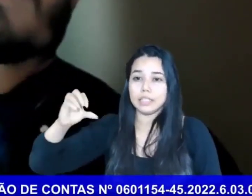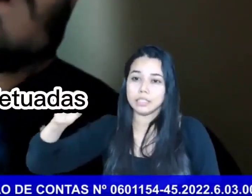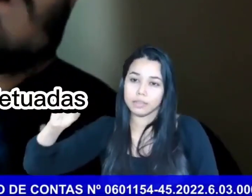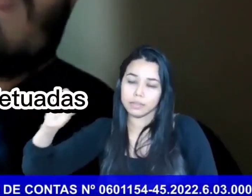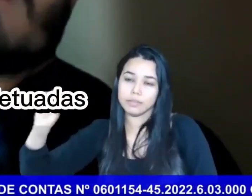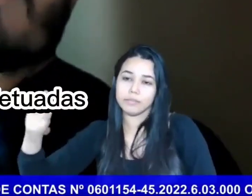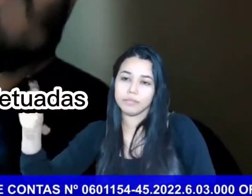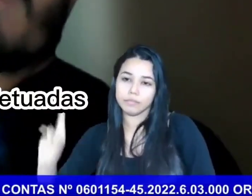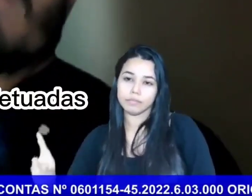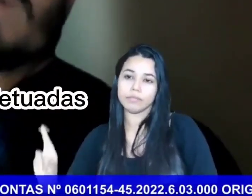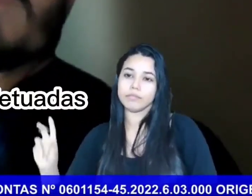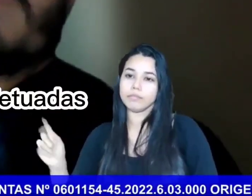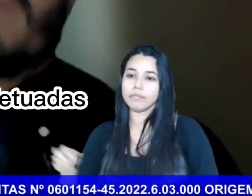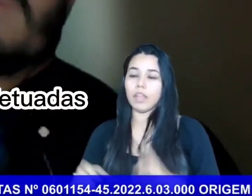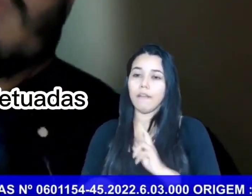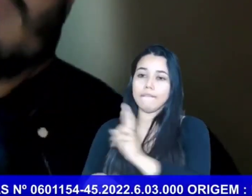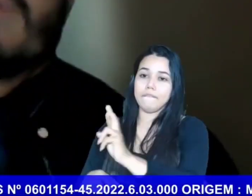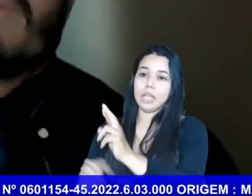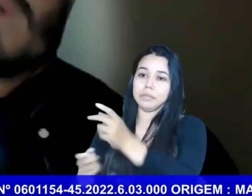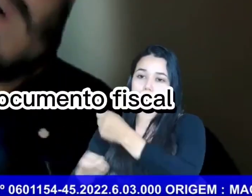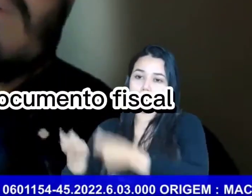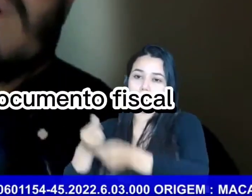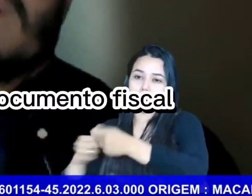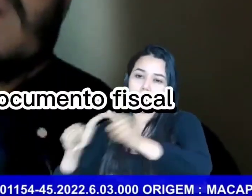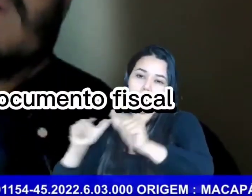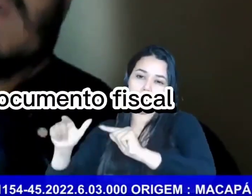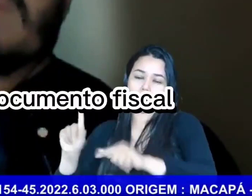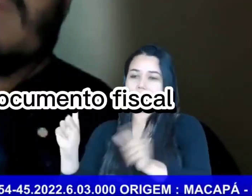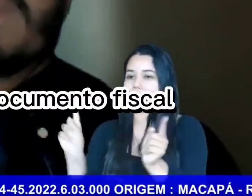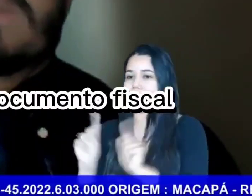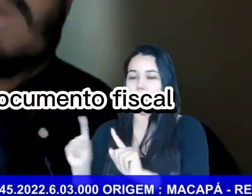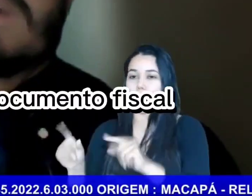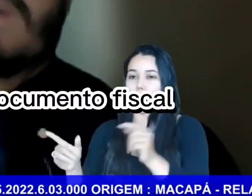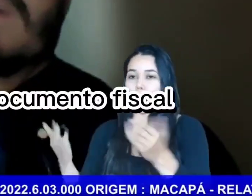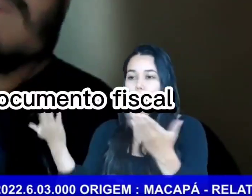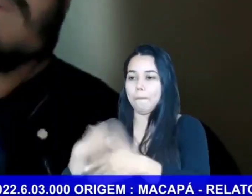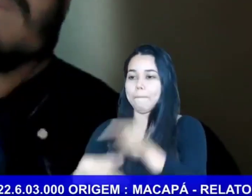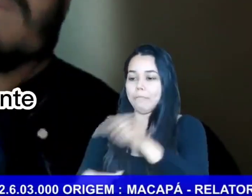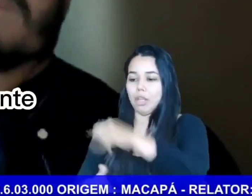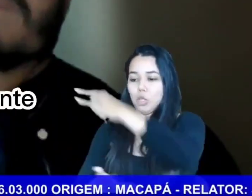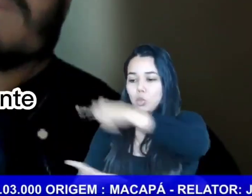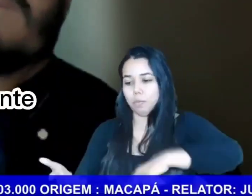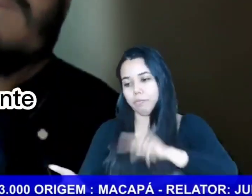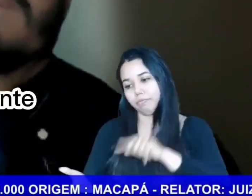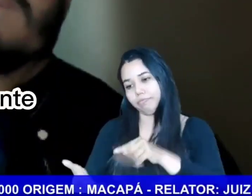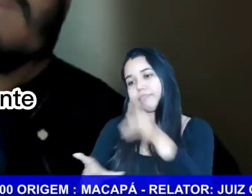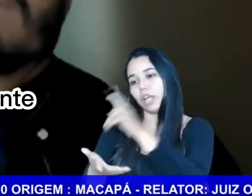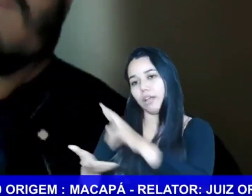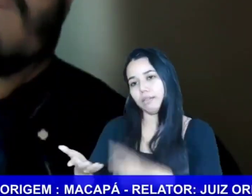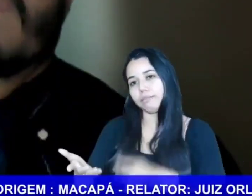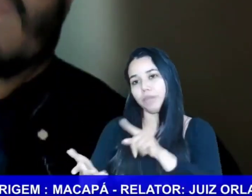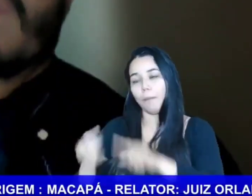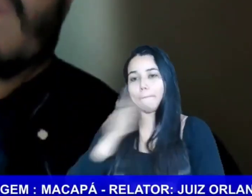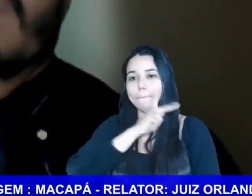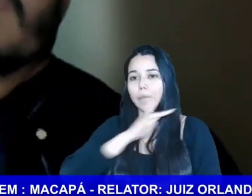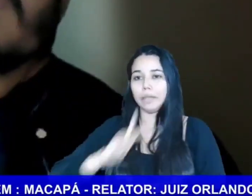30.750 referente às despesas efetuadas não comprovadas por meio de documento fiscal. É o relatório, presidente.